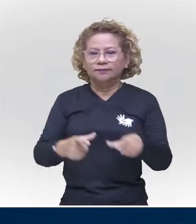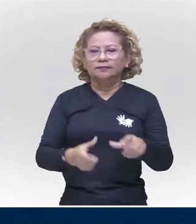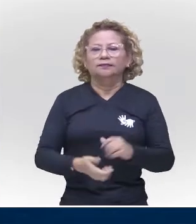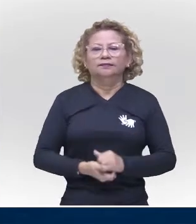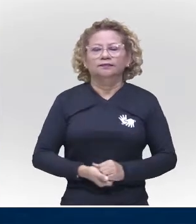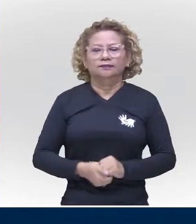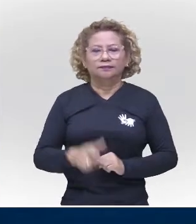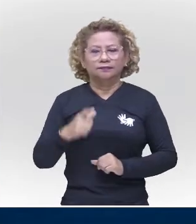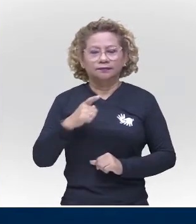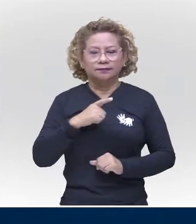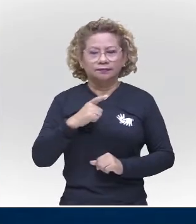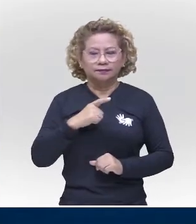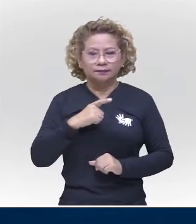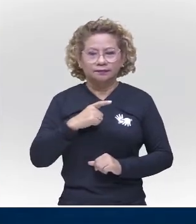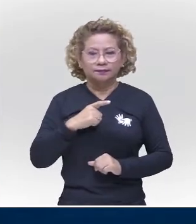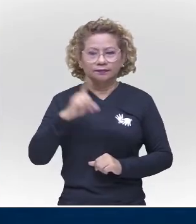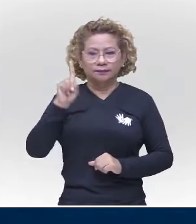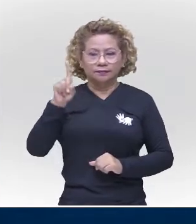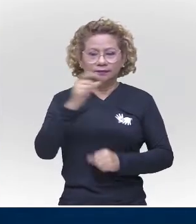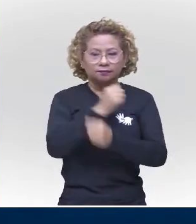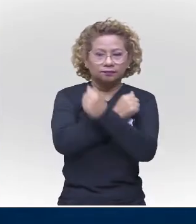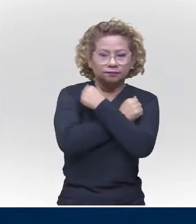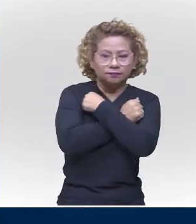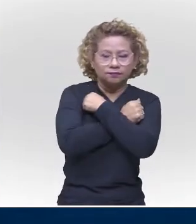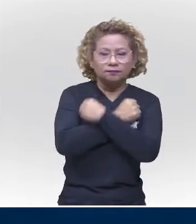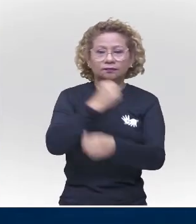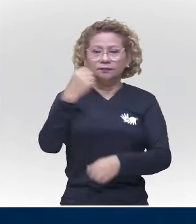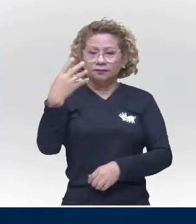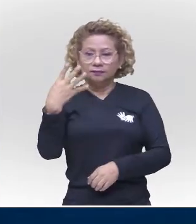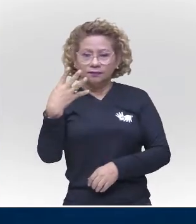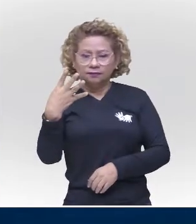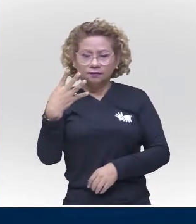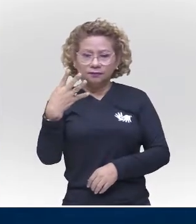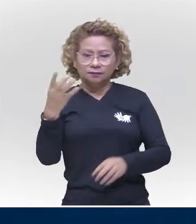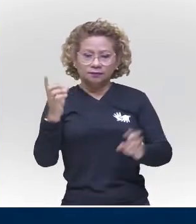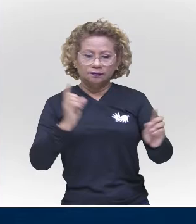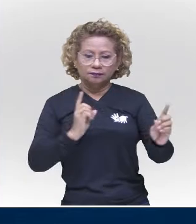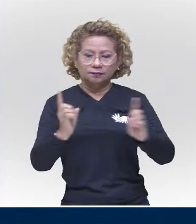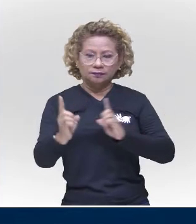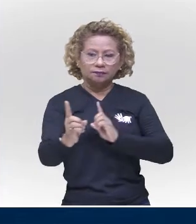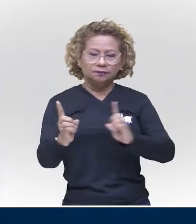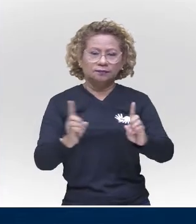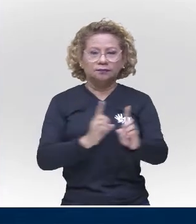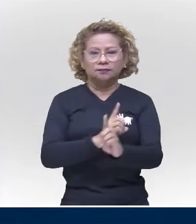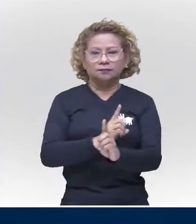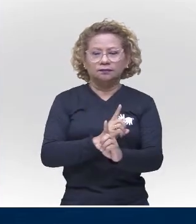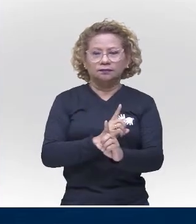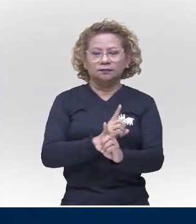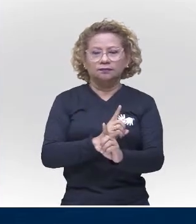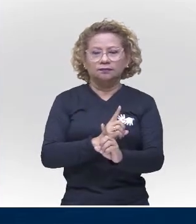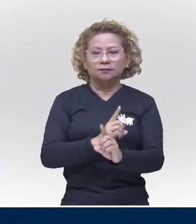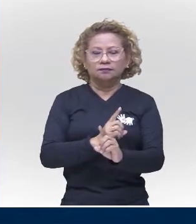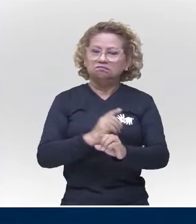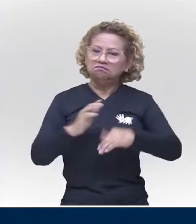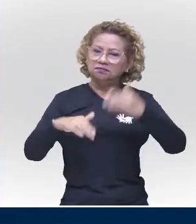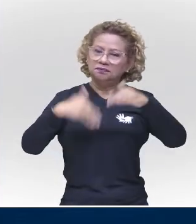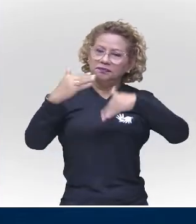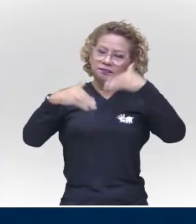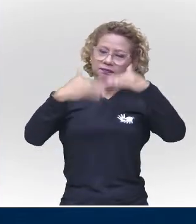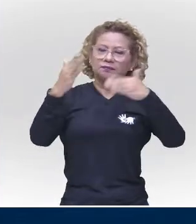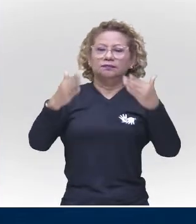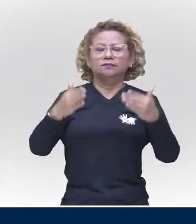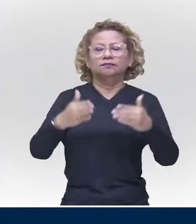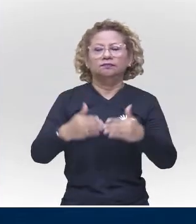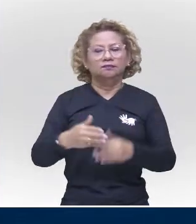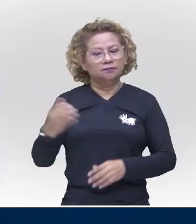no gol e 4 na linha, tá certo? E também é um jogo que tem um grande crescimento aí, que está caindo